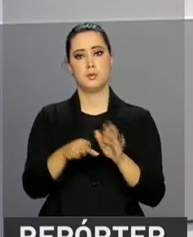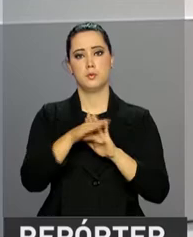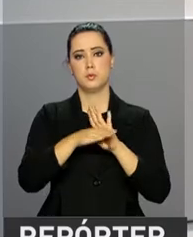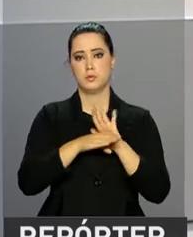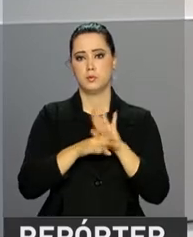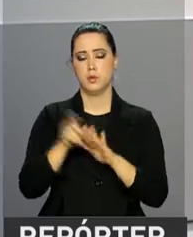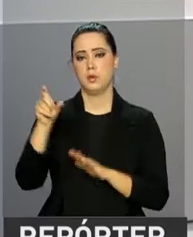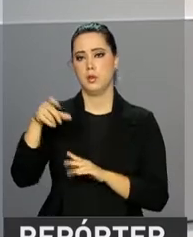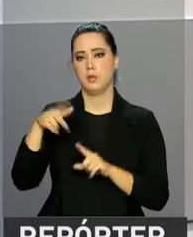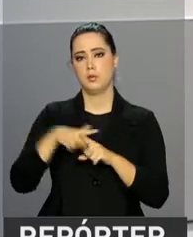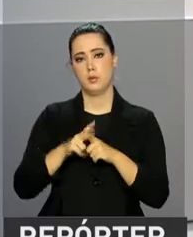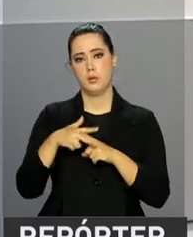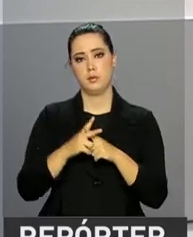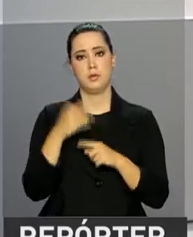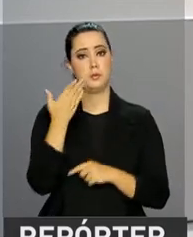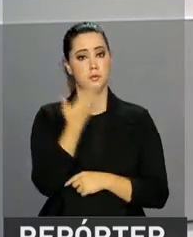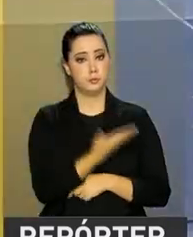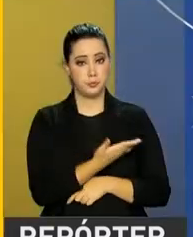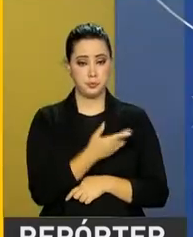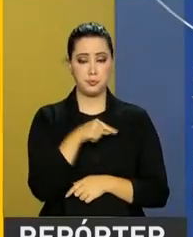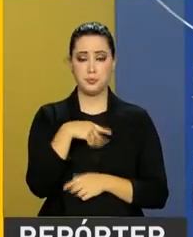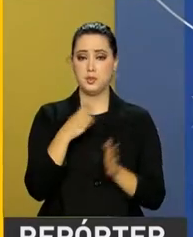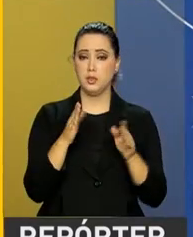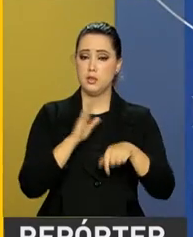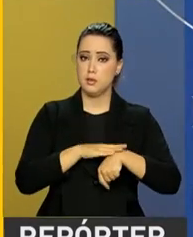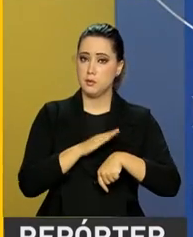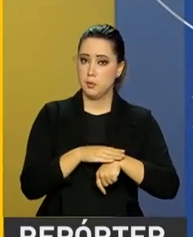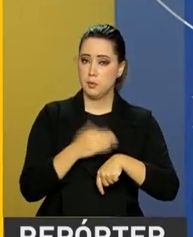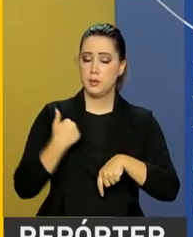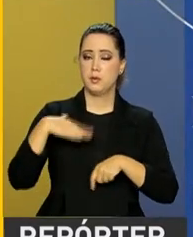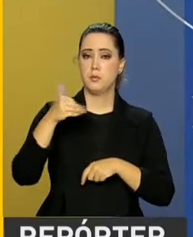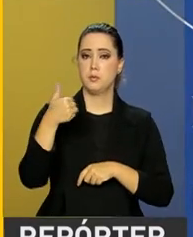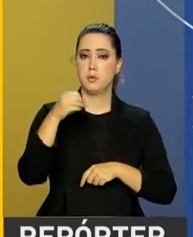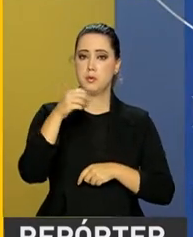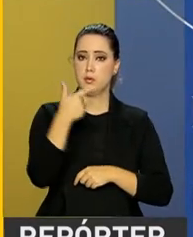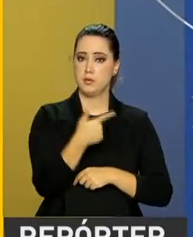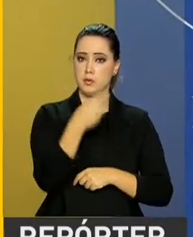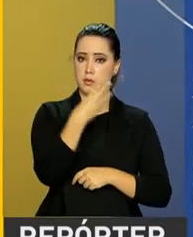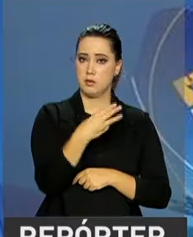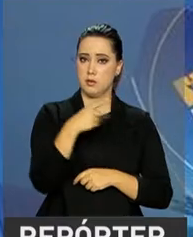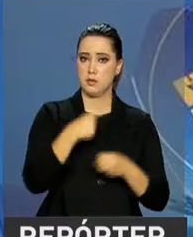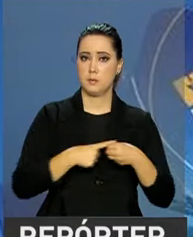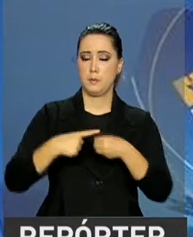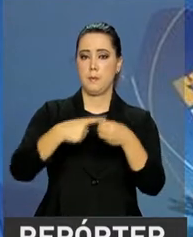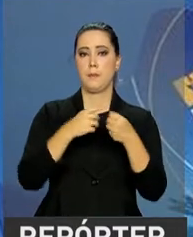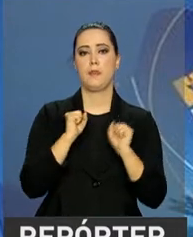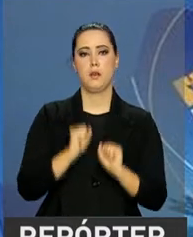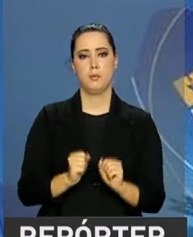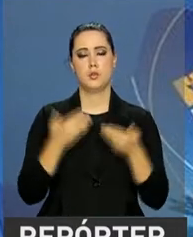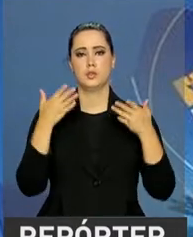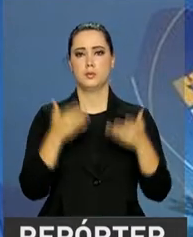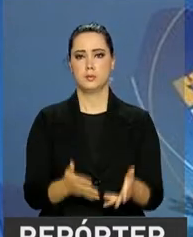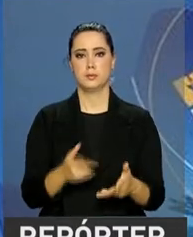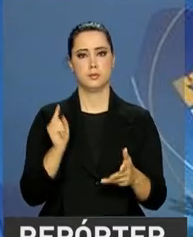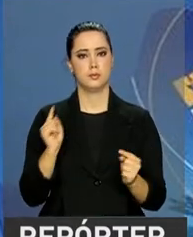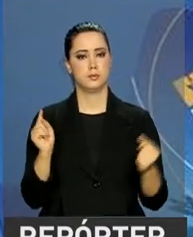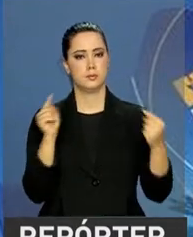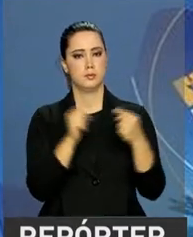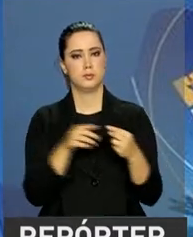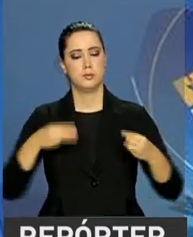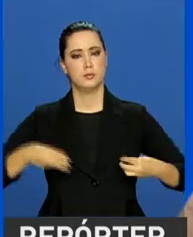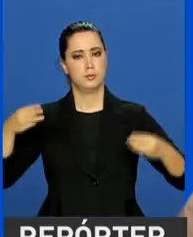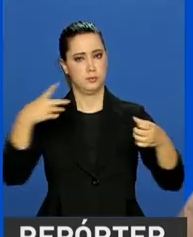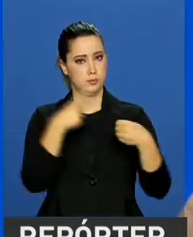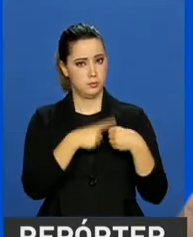cartão reforma nesta fase 1923 municípios estão aptos a participar de acordo com o